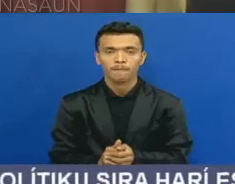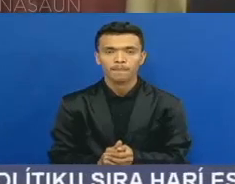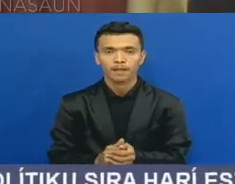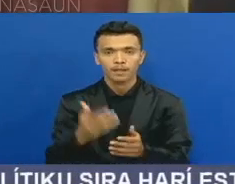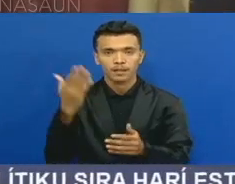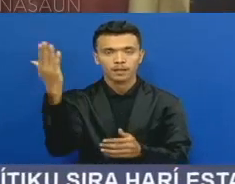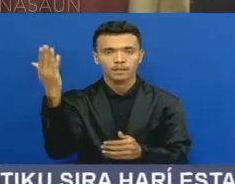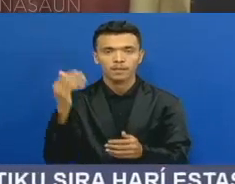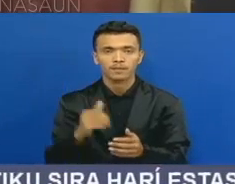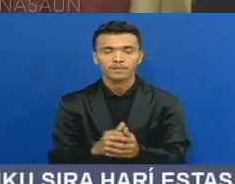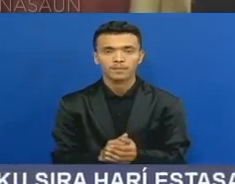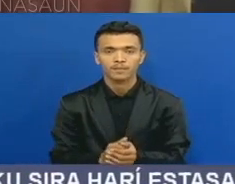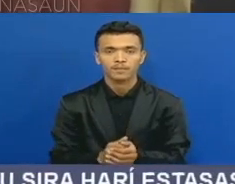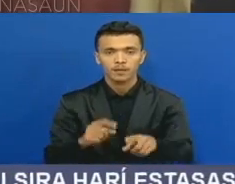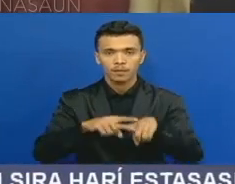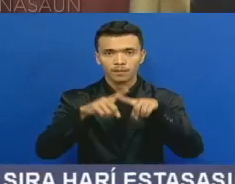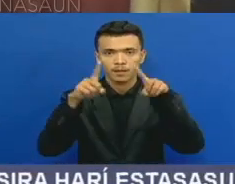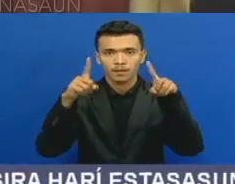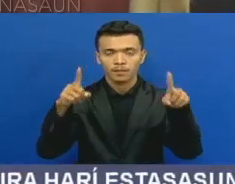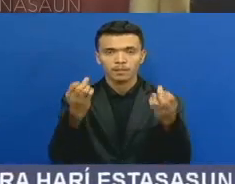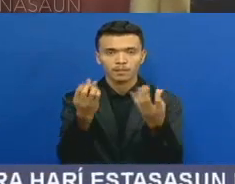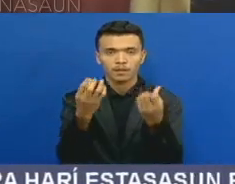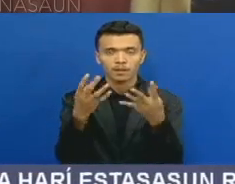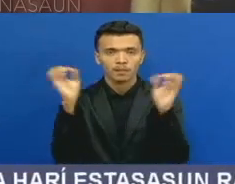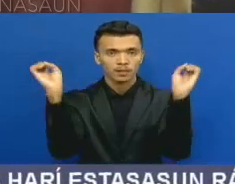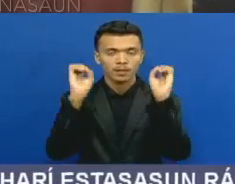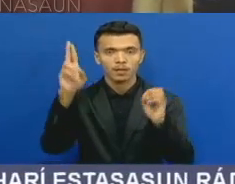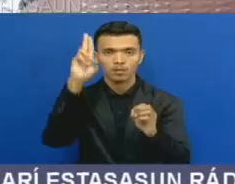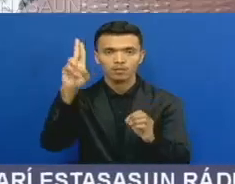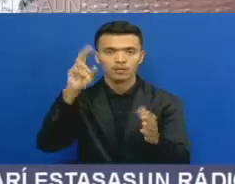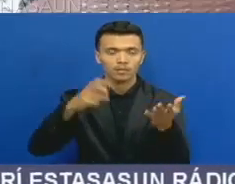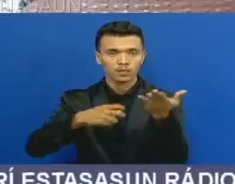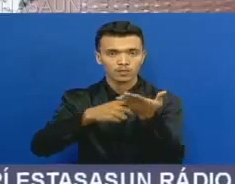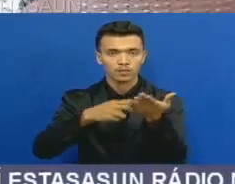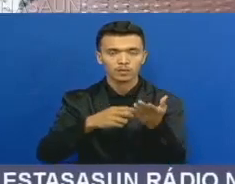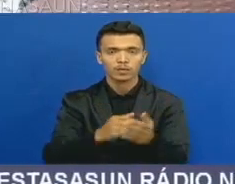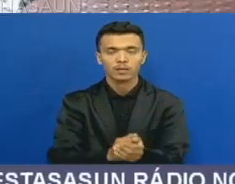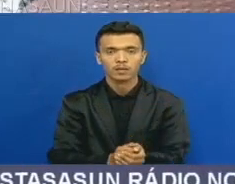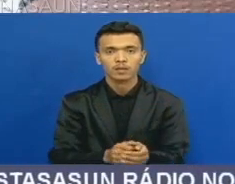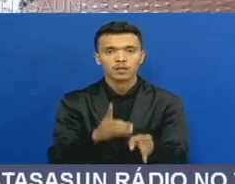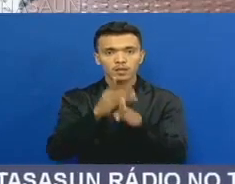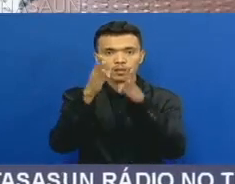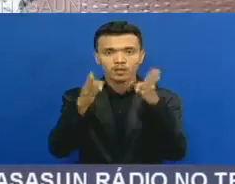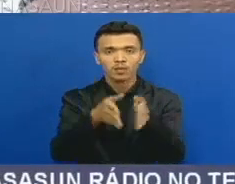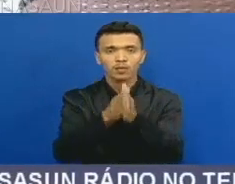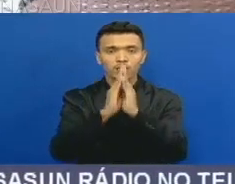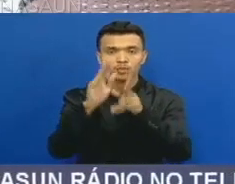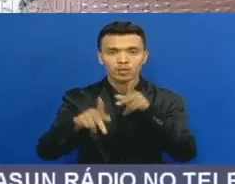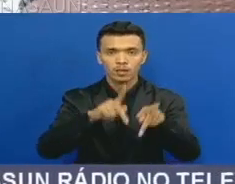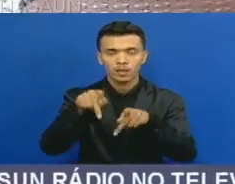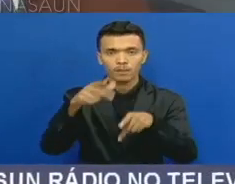iya naba mai pe barang kla usa bistro. Executivo Nehu suba cidadão